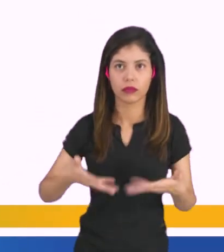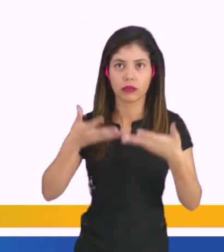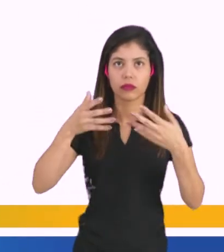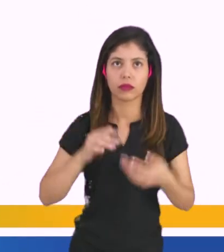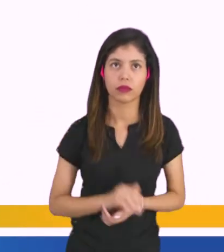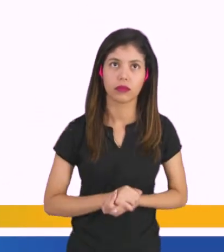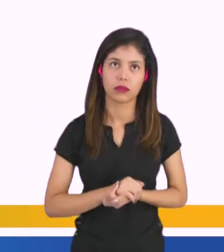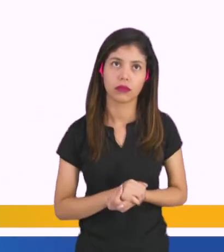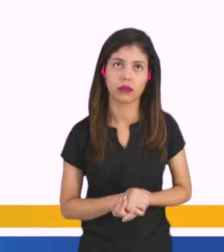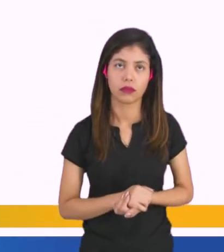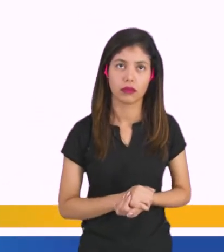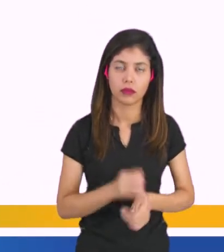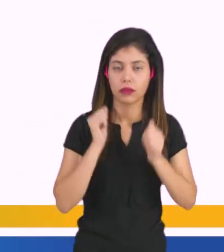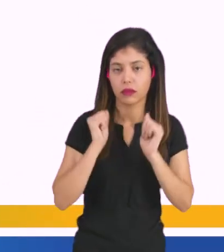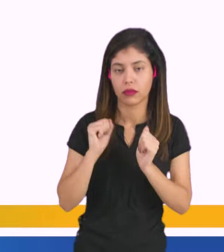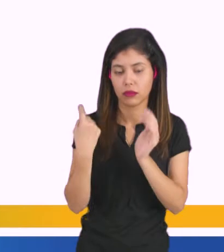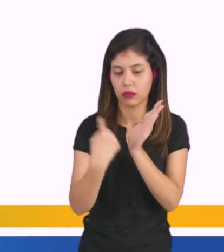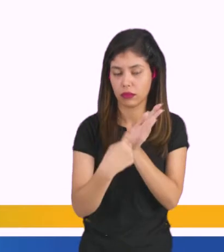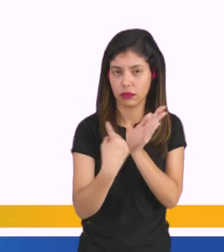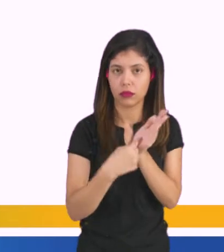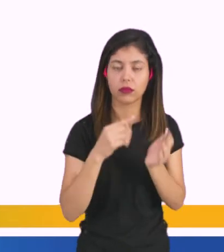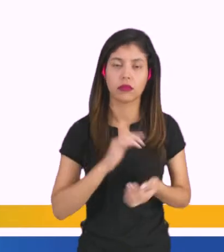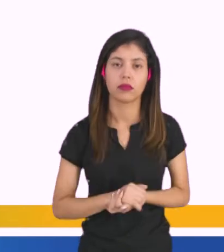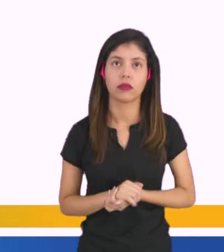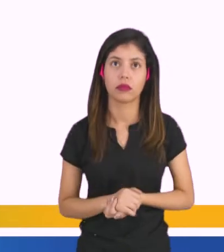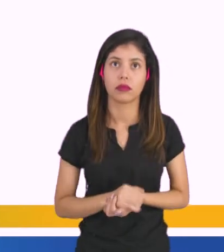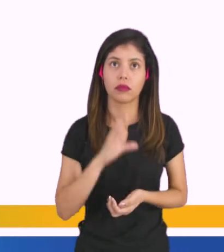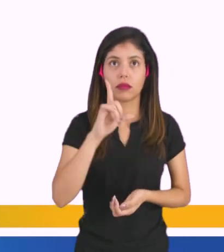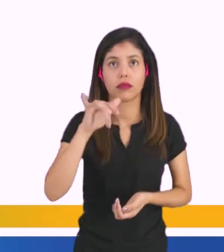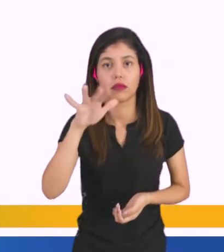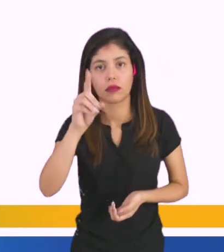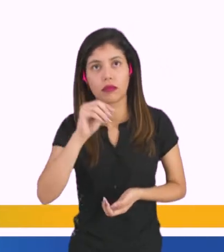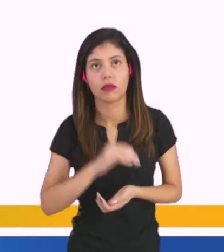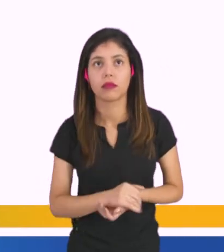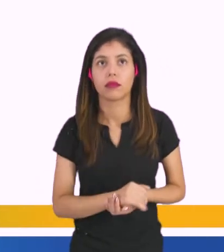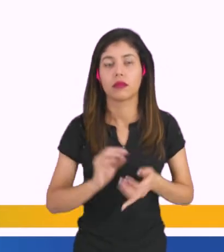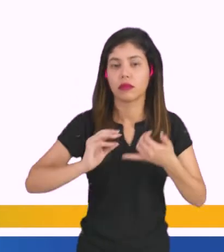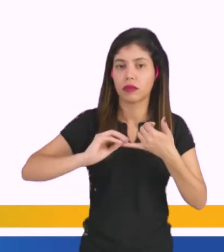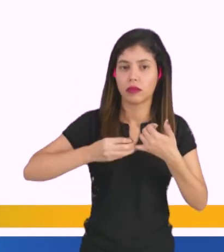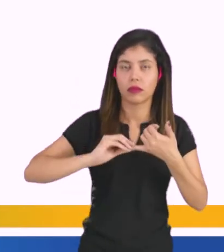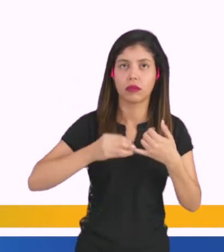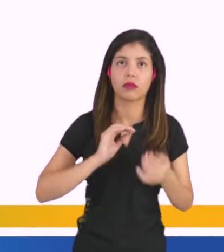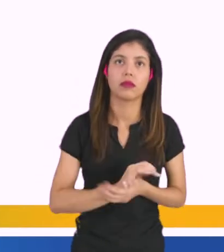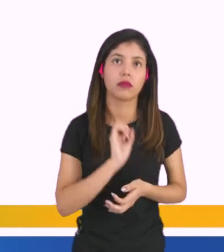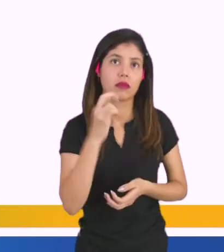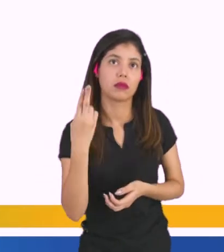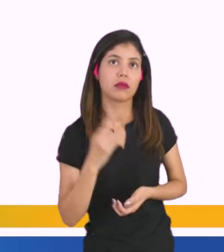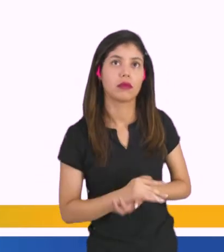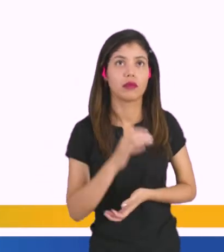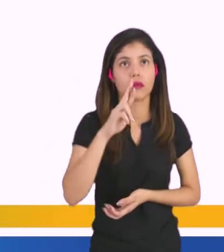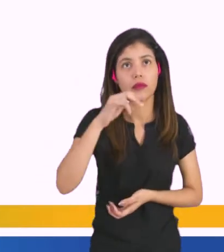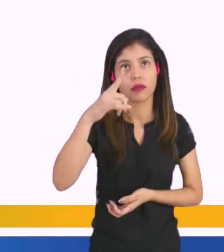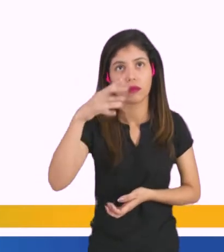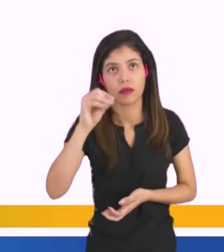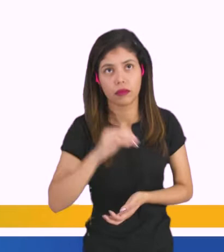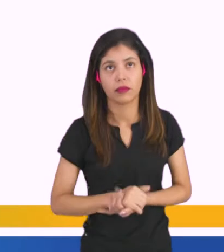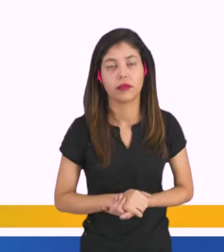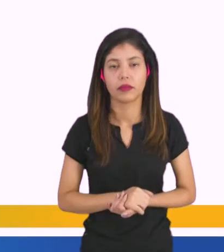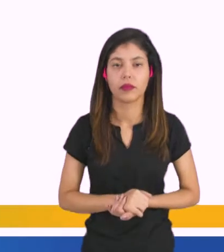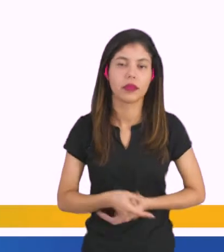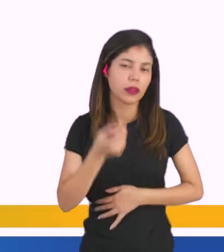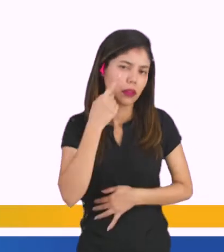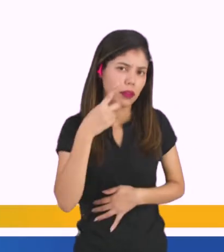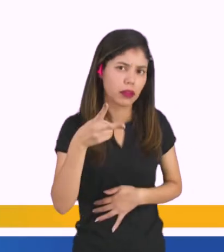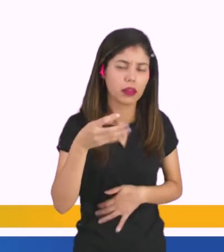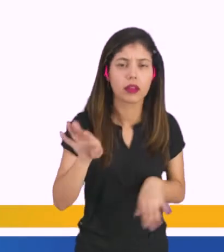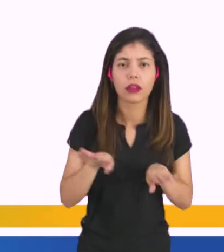frango. E aí nós podemos combinar com o caldo, que é o feijão, ou com o tropeiro.